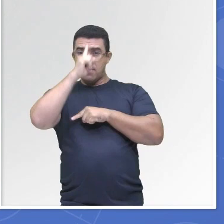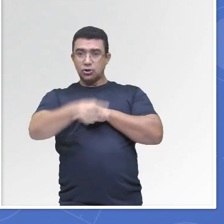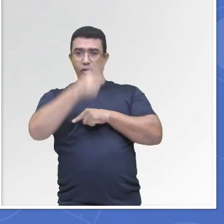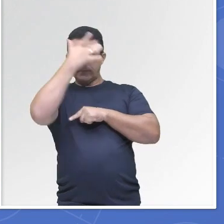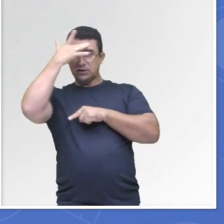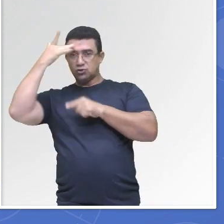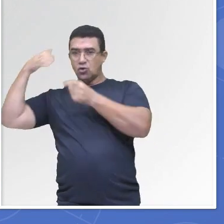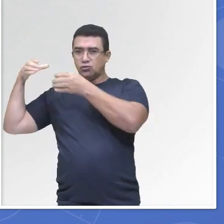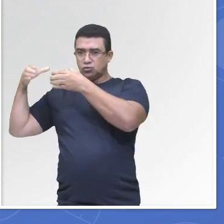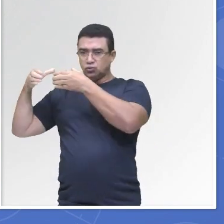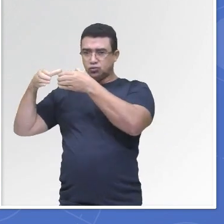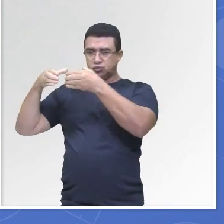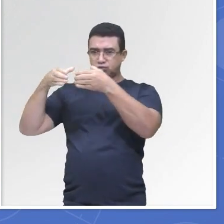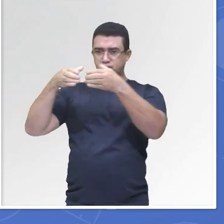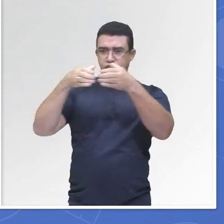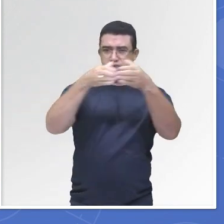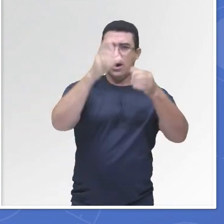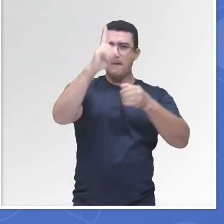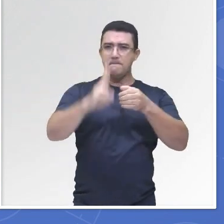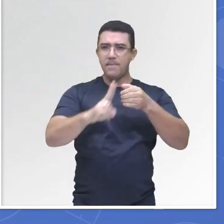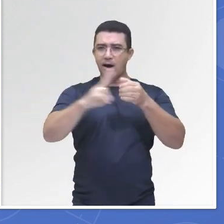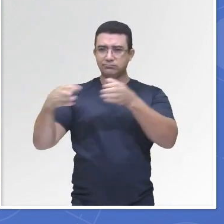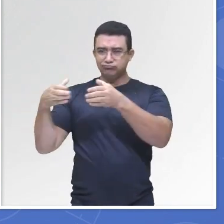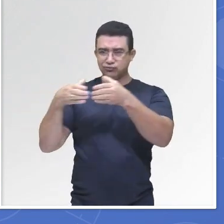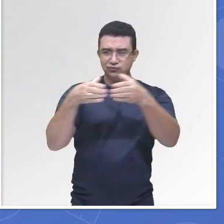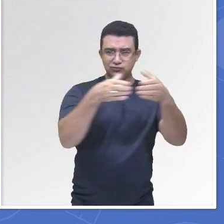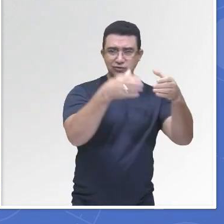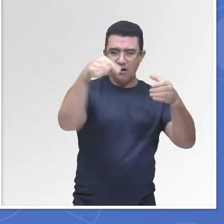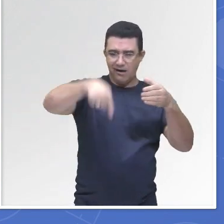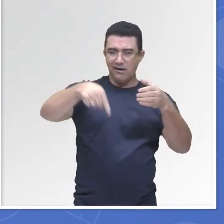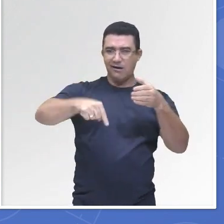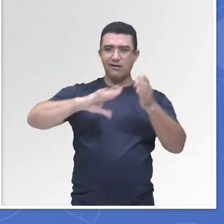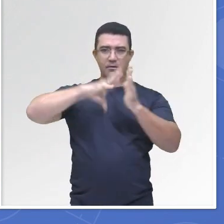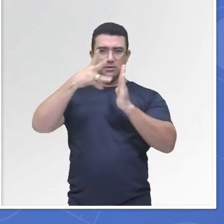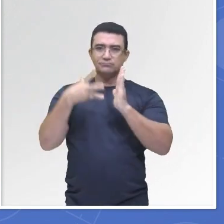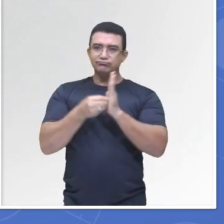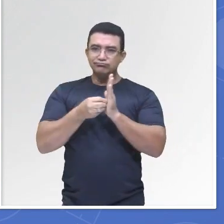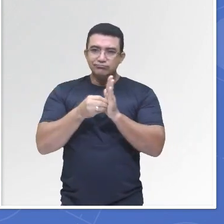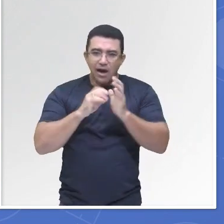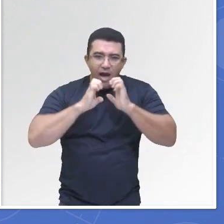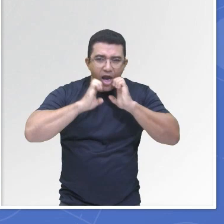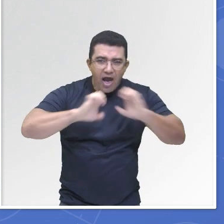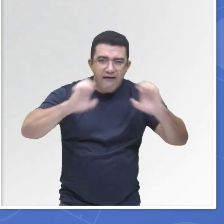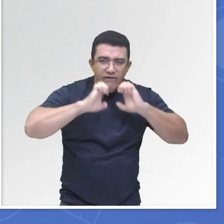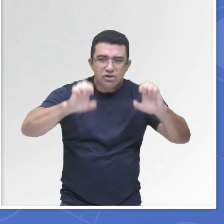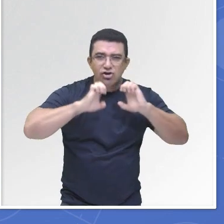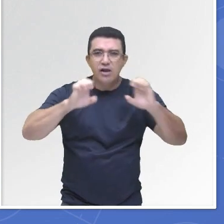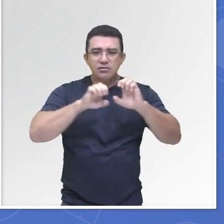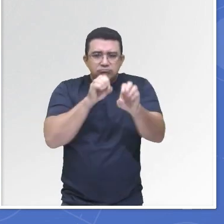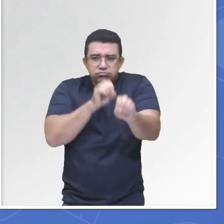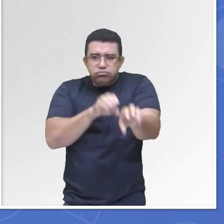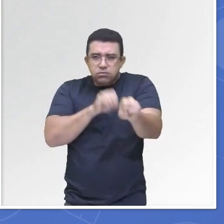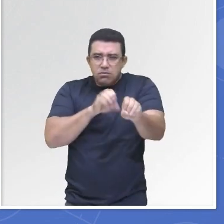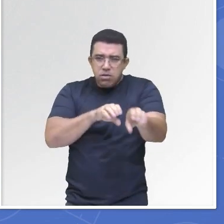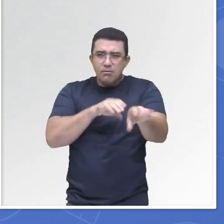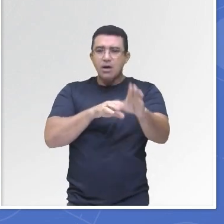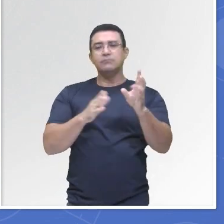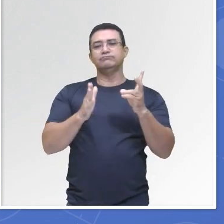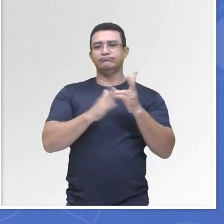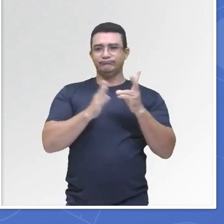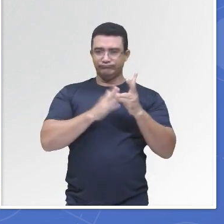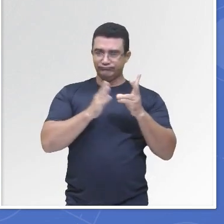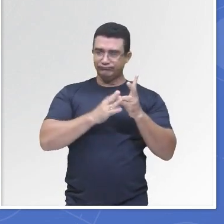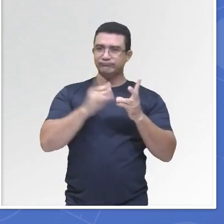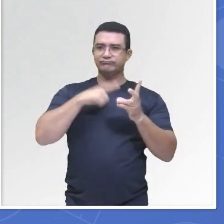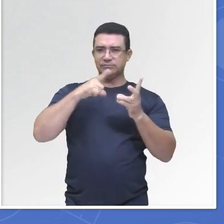região para catequizar esses indígenas, tá? E aí nós vamos ter jesuítas,